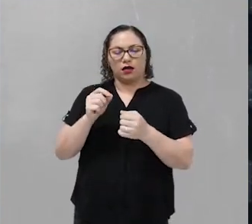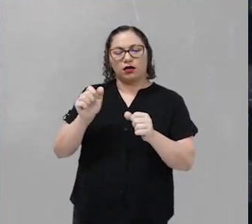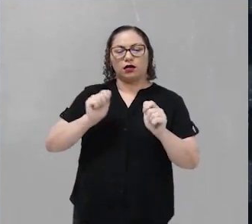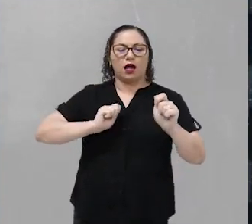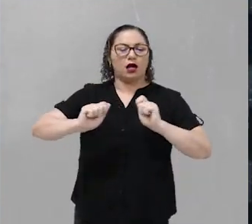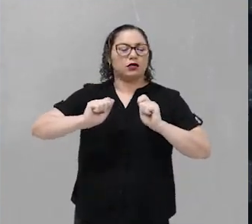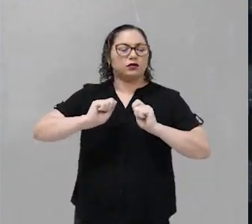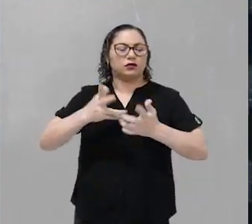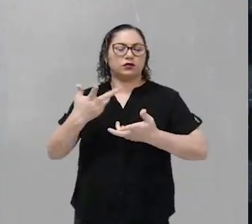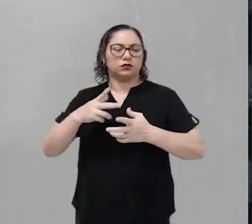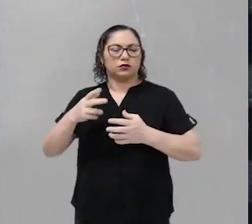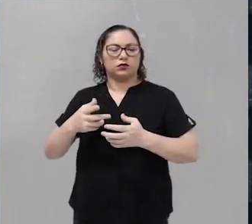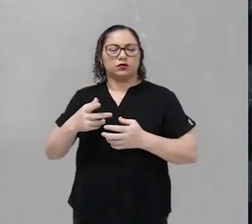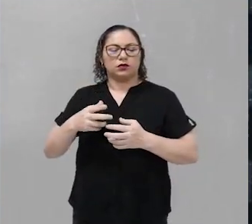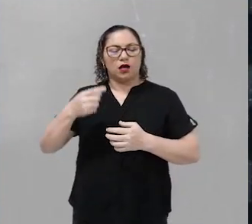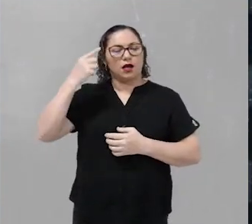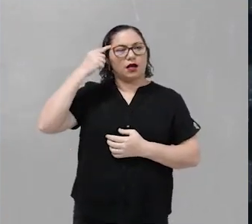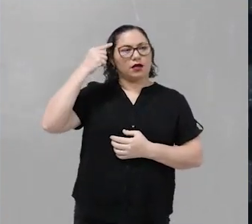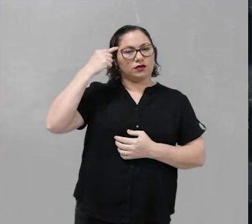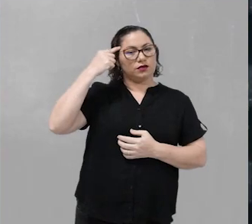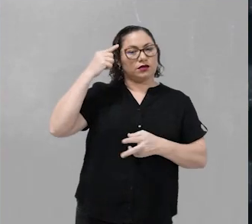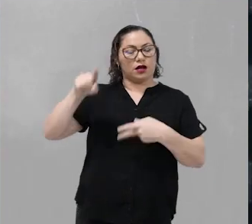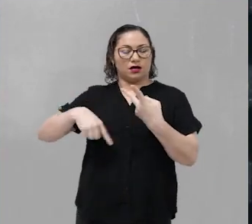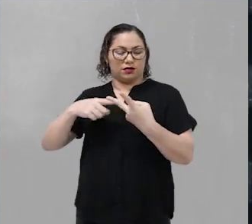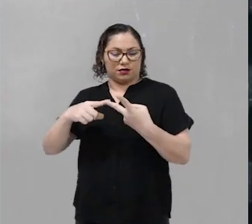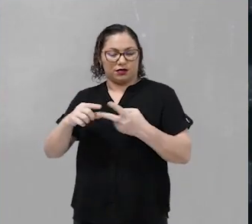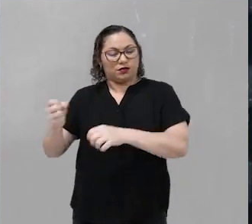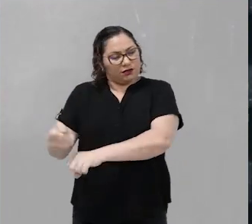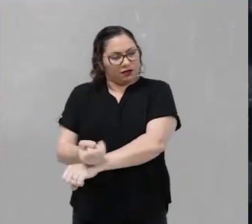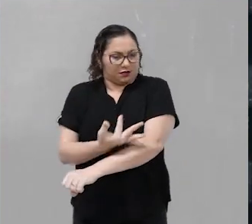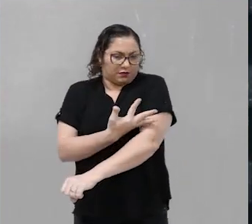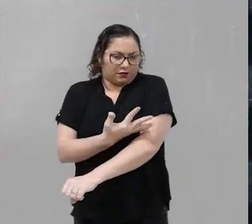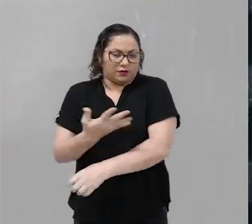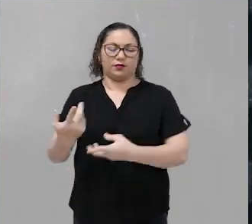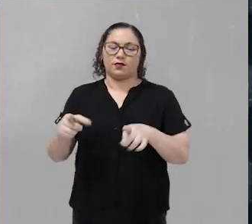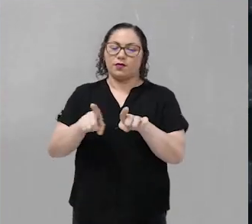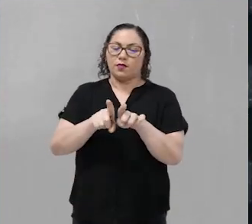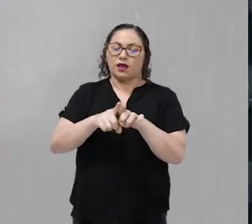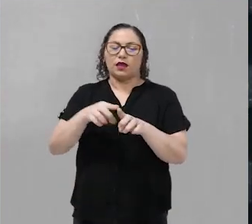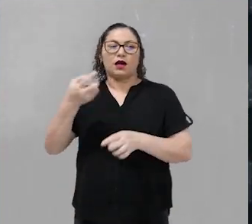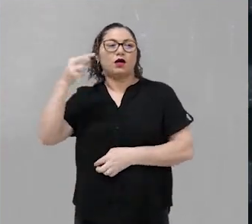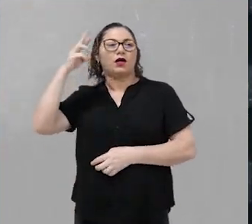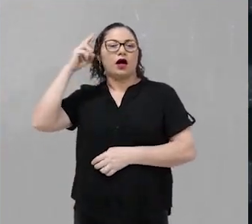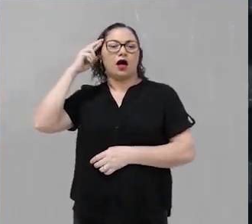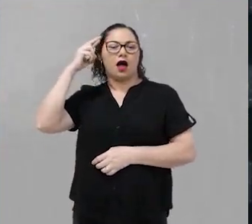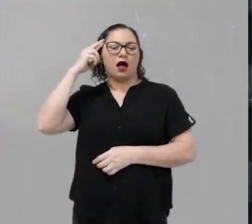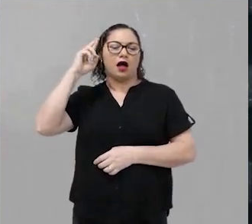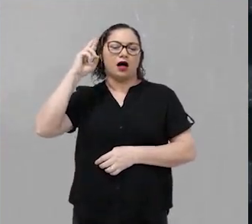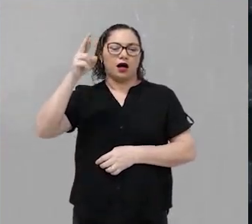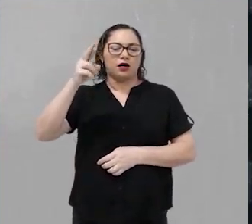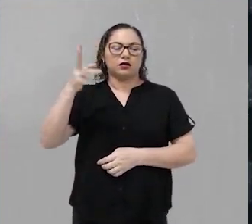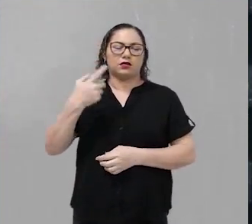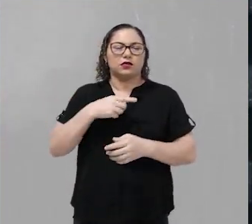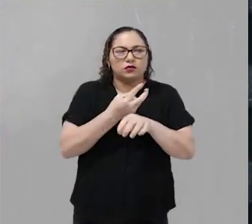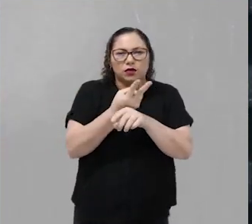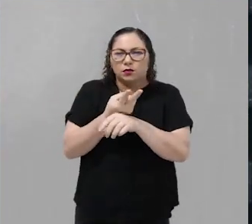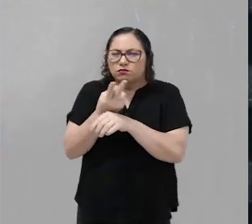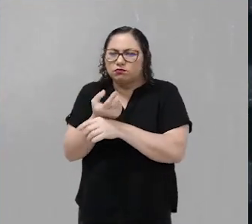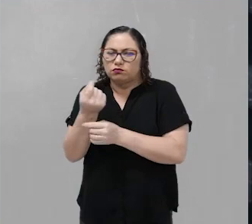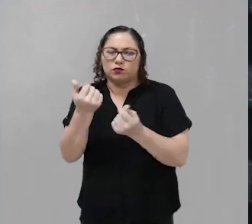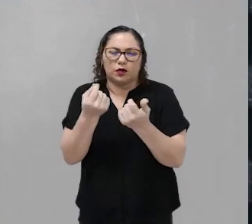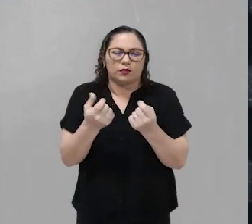também em ações que sejam afetivas. Tá? Então, tanto a racionalidade ali da busca pelo lucro na